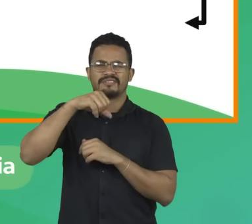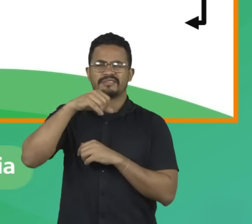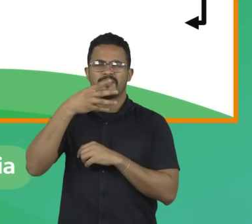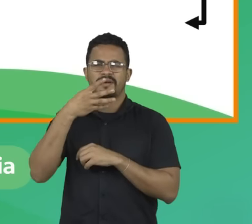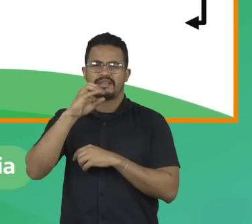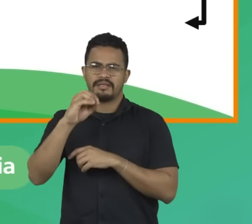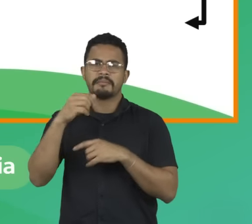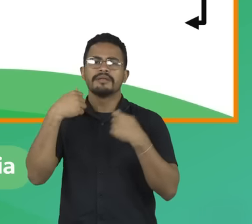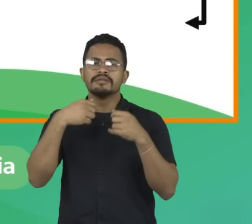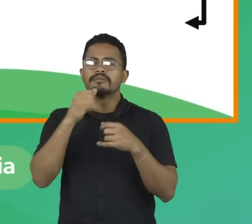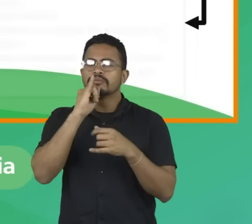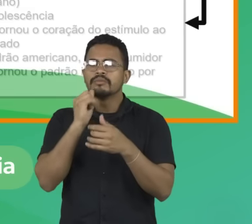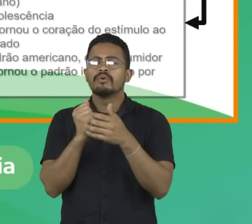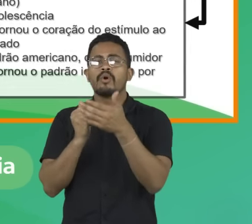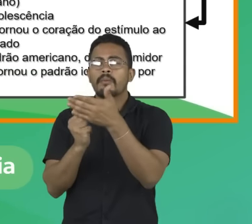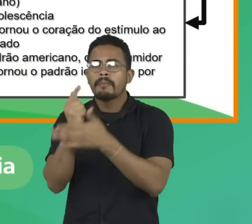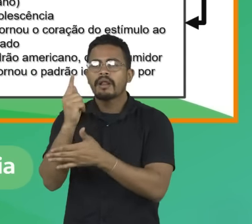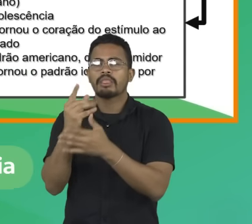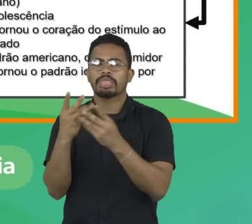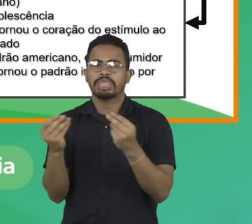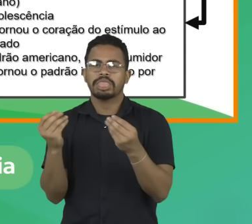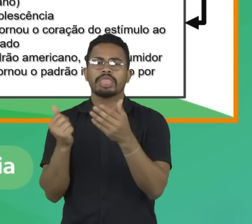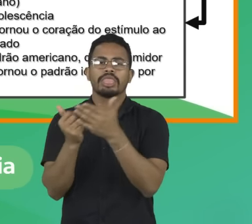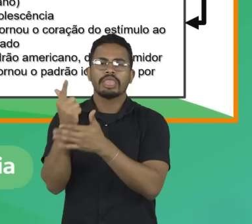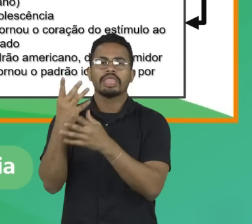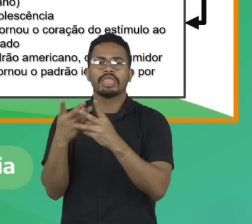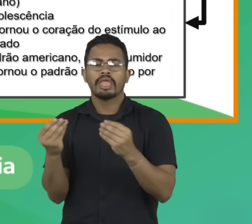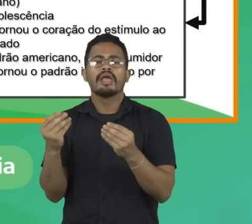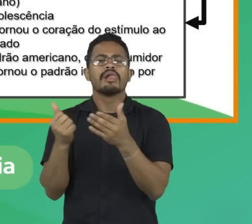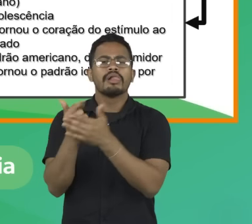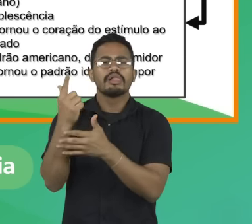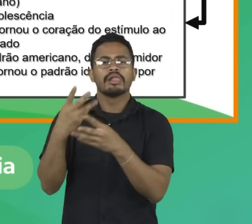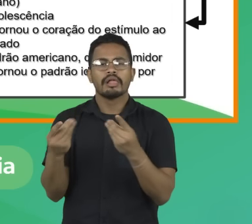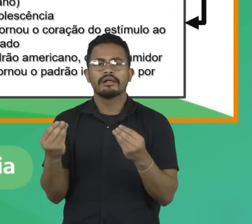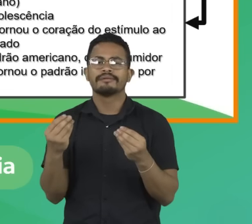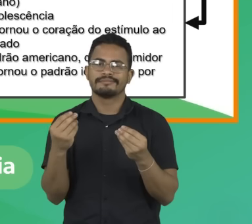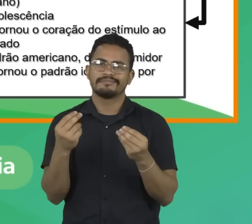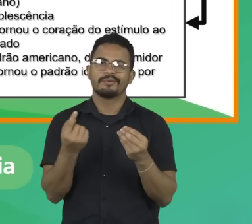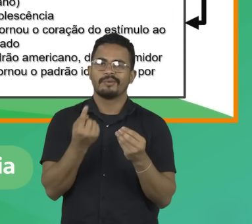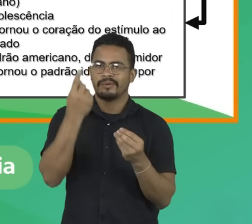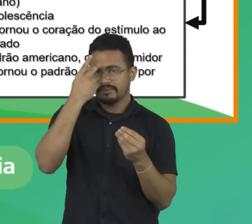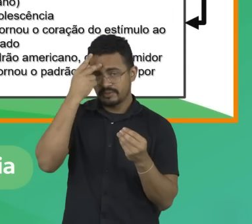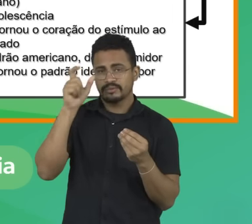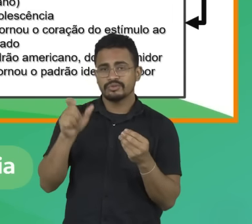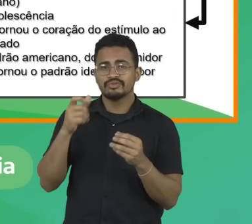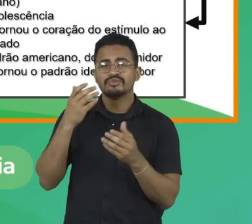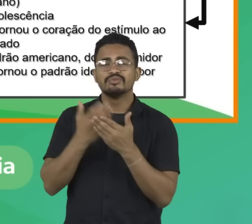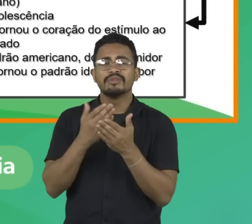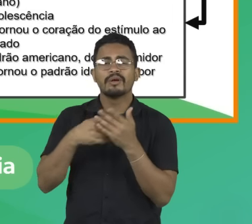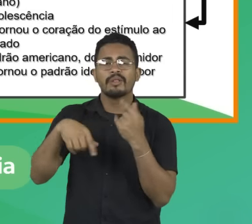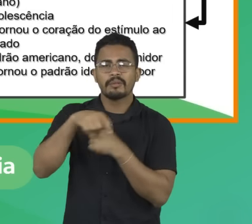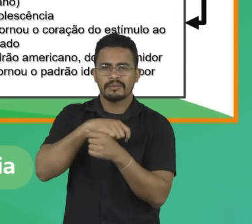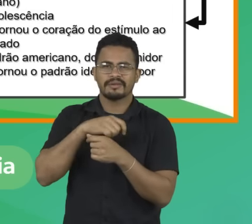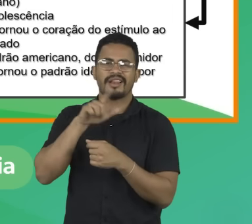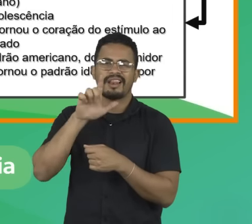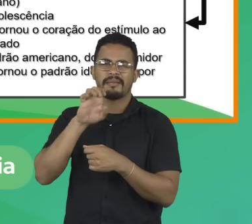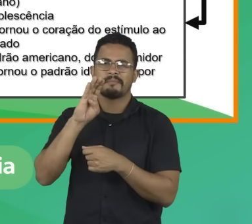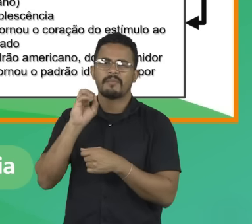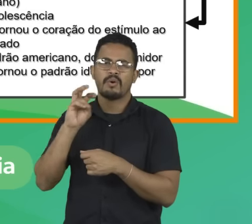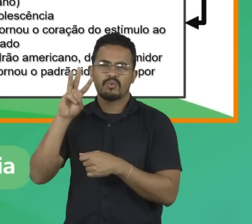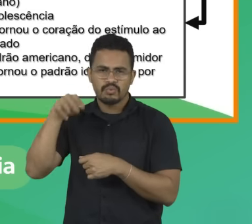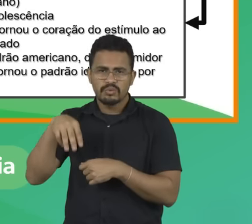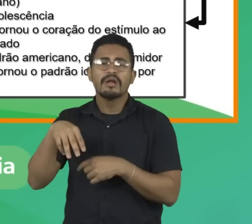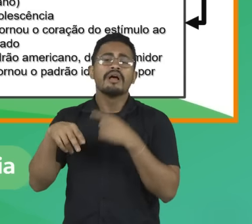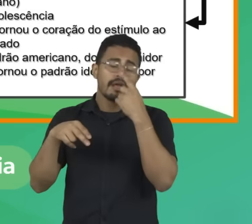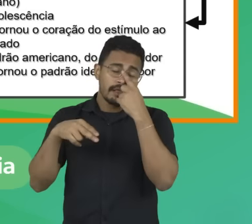mais rapidamente com o público, veio um economista chamado Victor Lebow, um economista americano, que ele escreveu